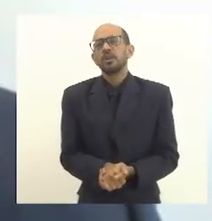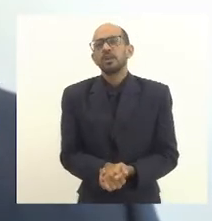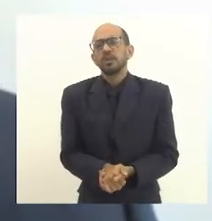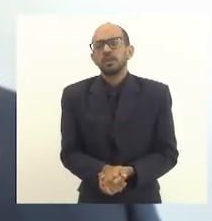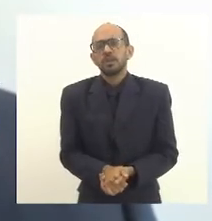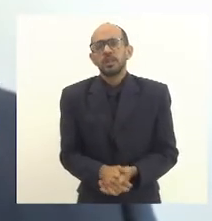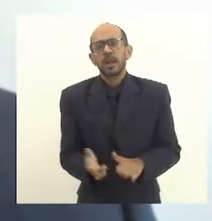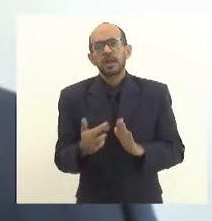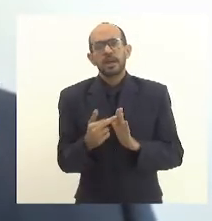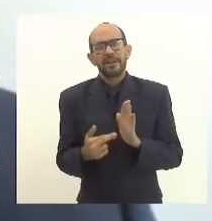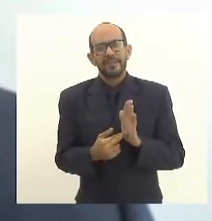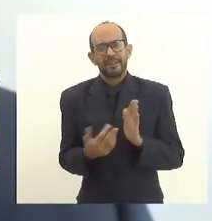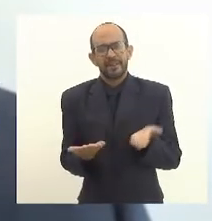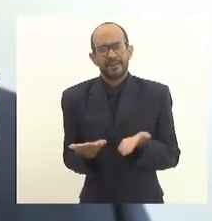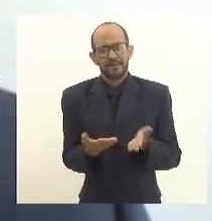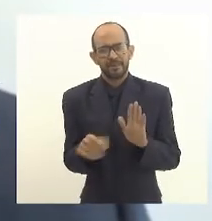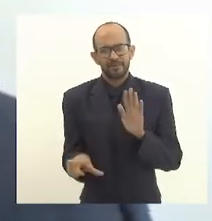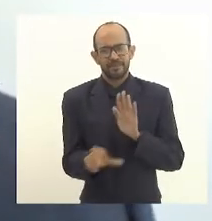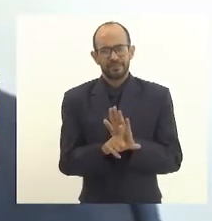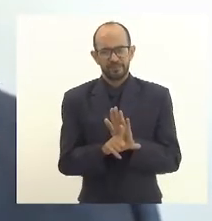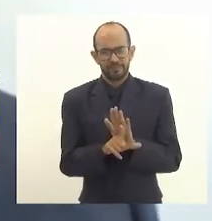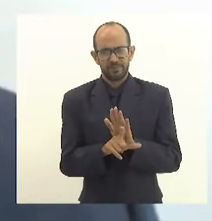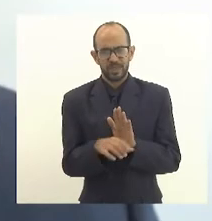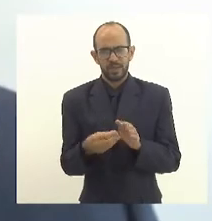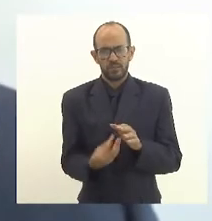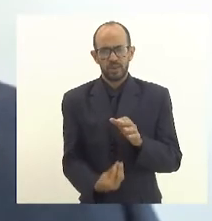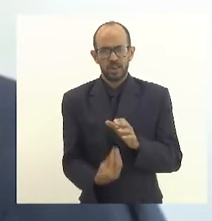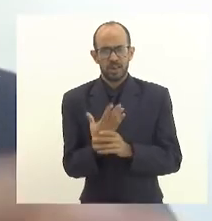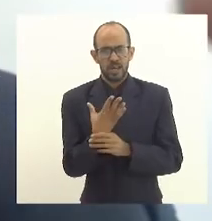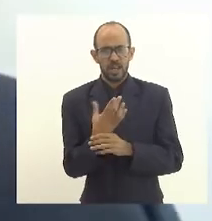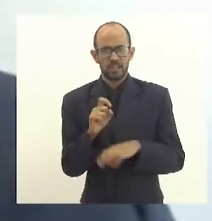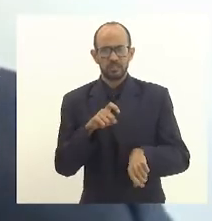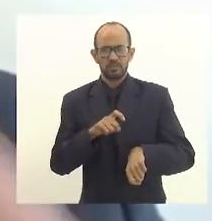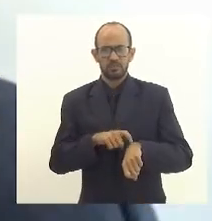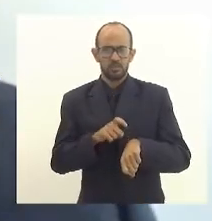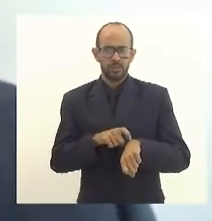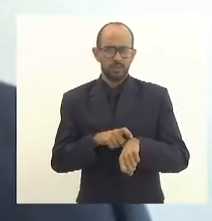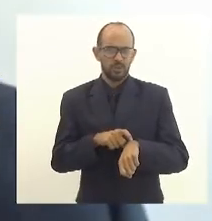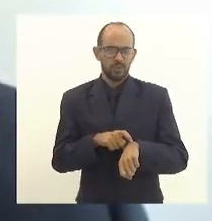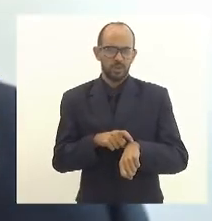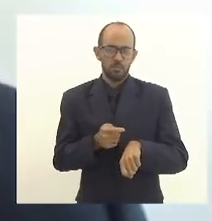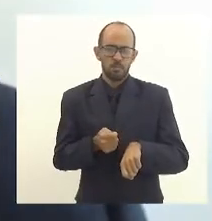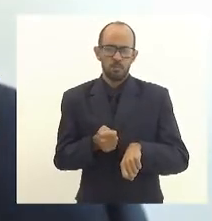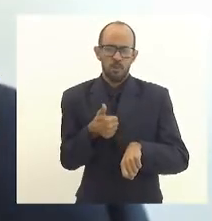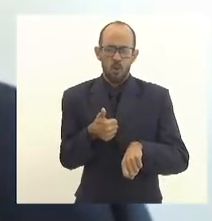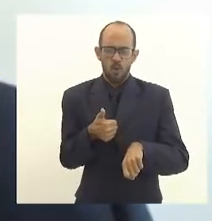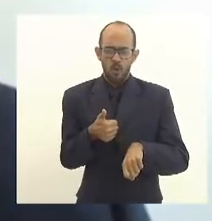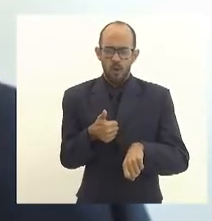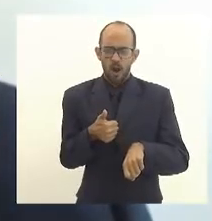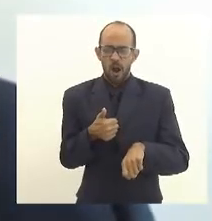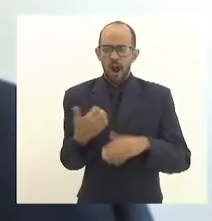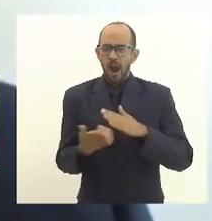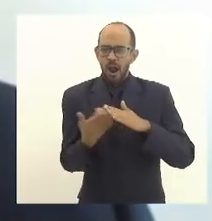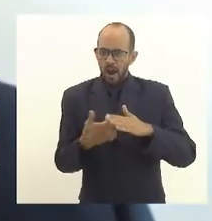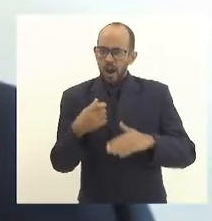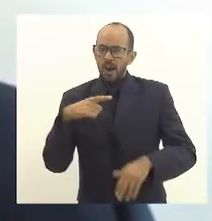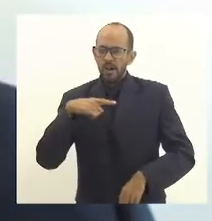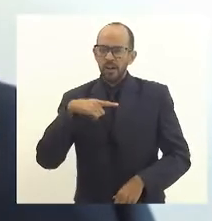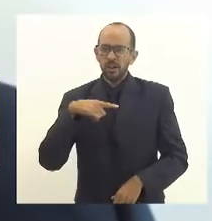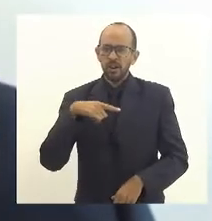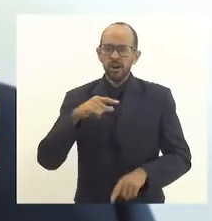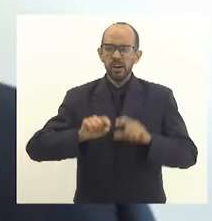A regulamentação atual, que foi construída no momento em que haviam poucos players nesse processo,